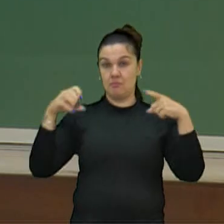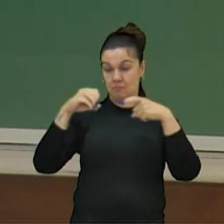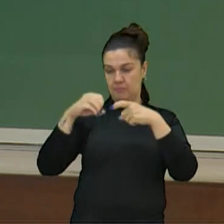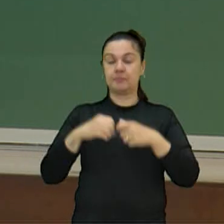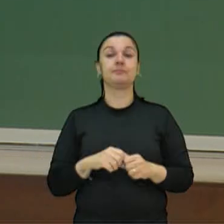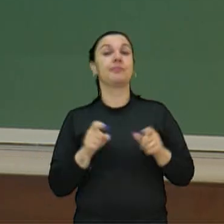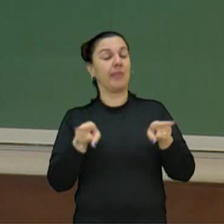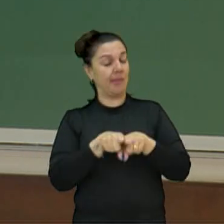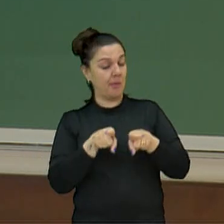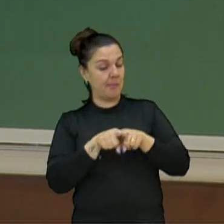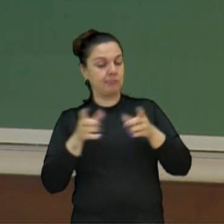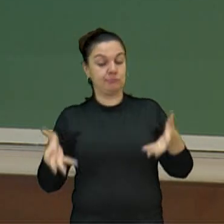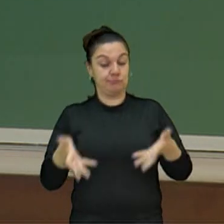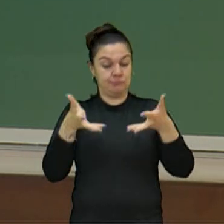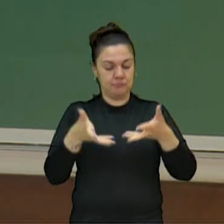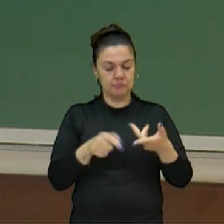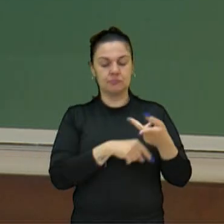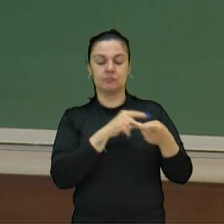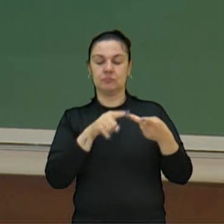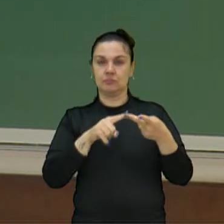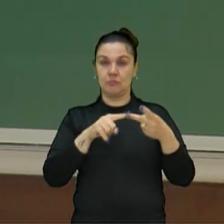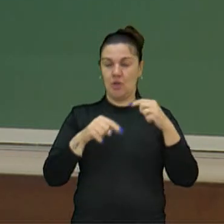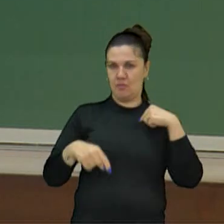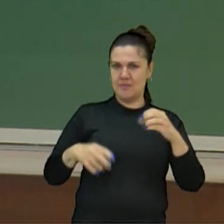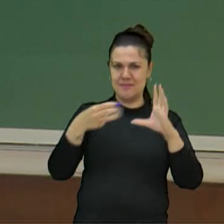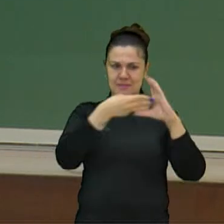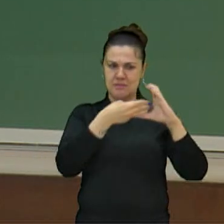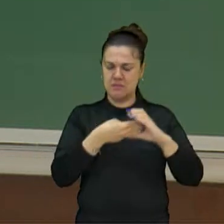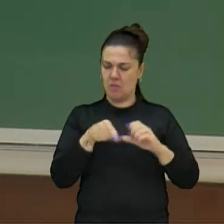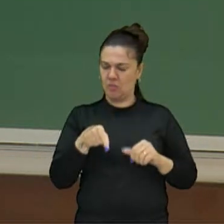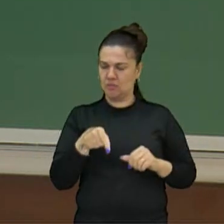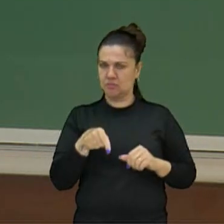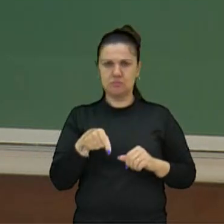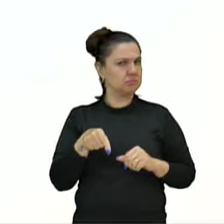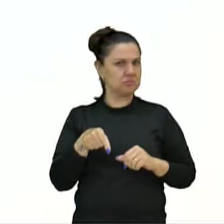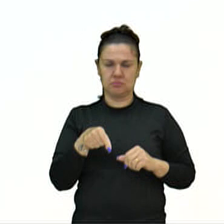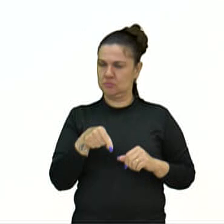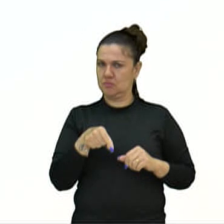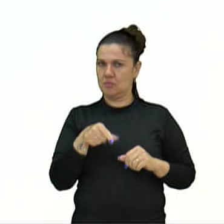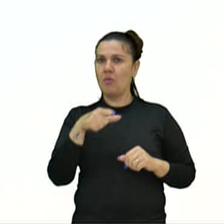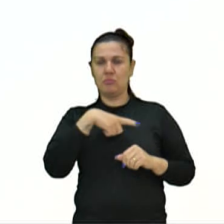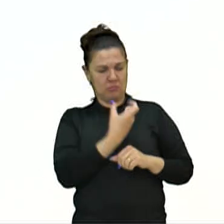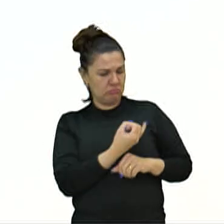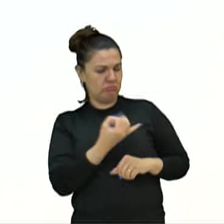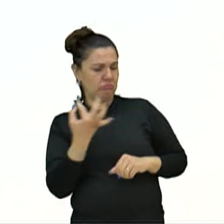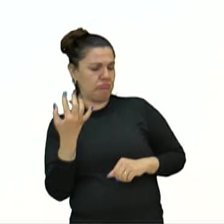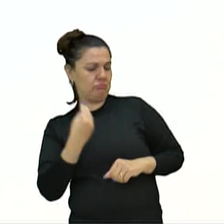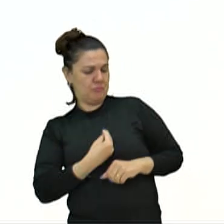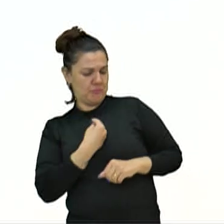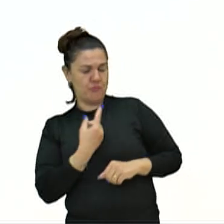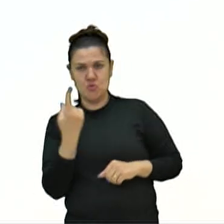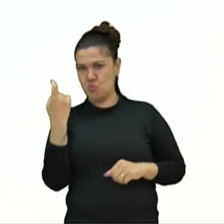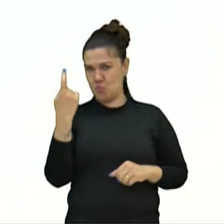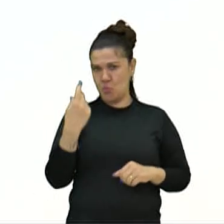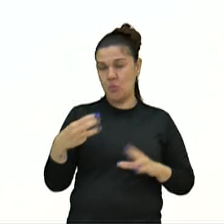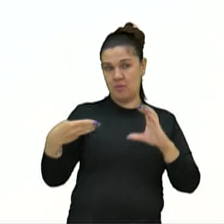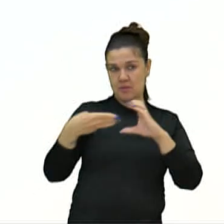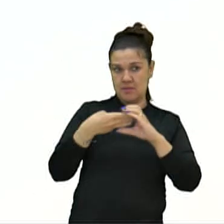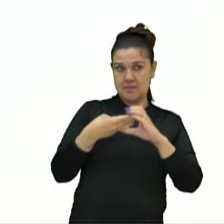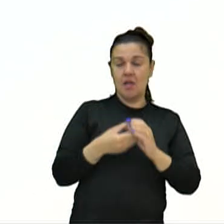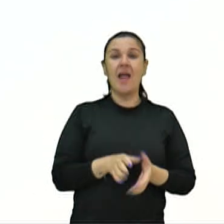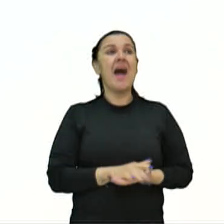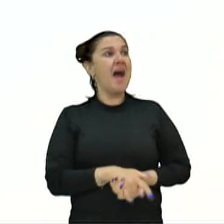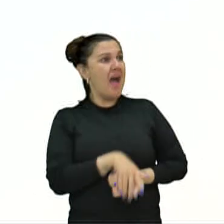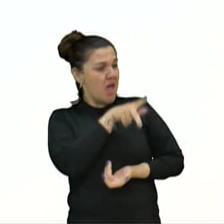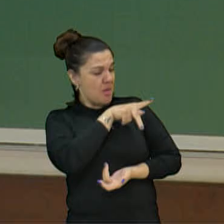estímulos? Também. Corpo formado por várias células? Aí aqui não, né, gente? Tem organismo com uma célula só, então estava bem fácil. Ah, professora,